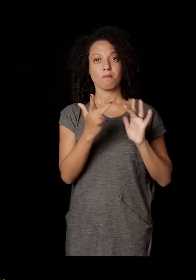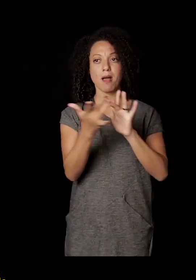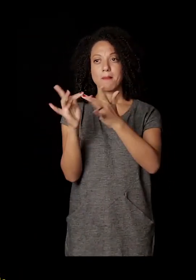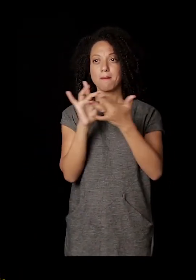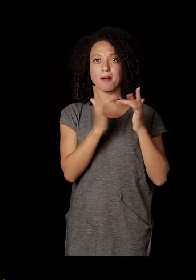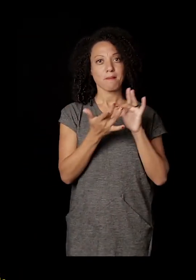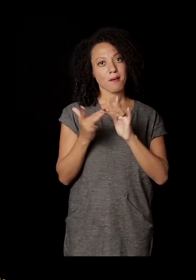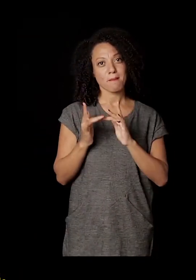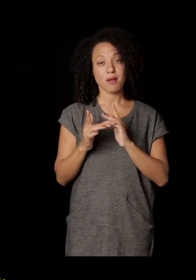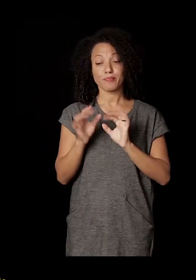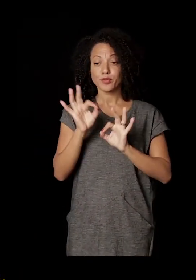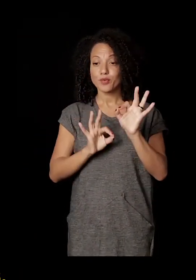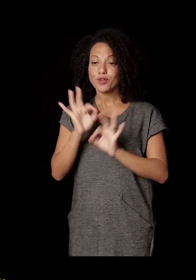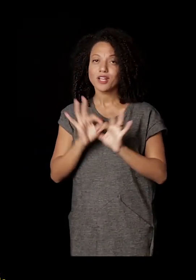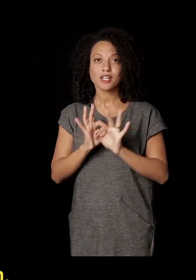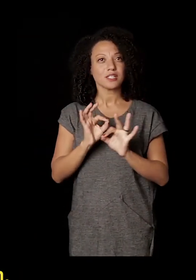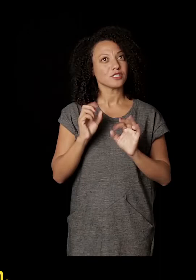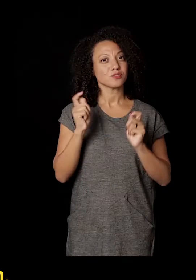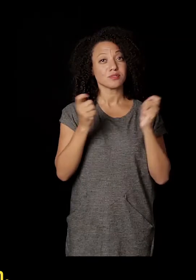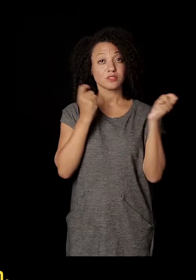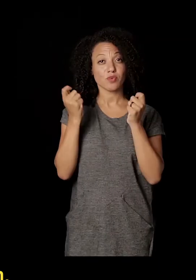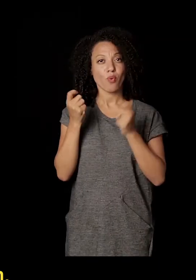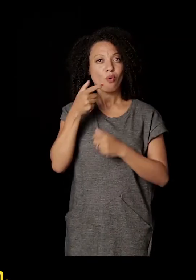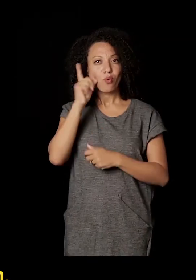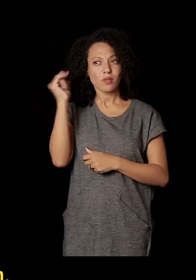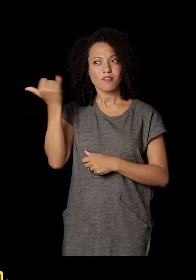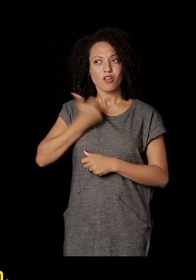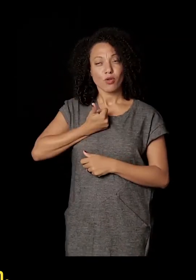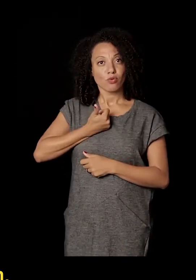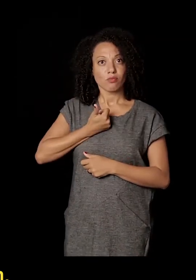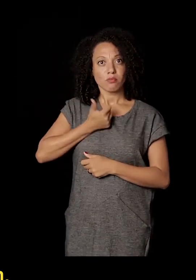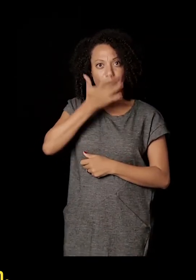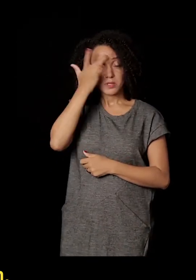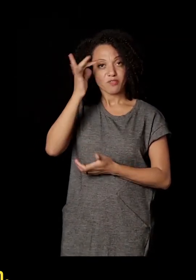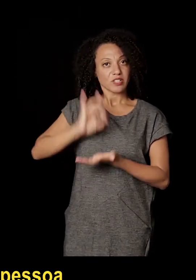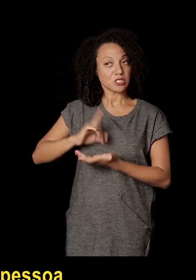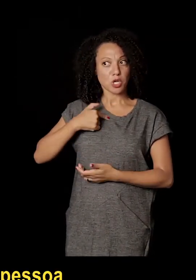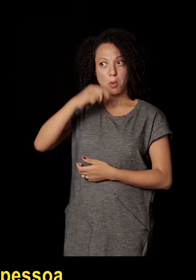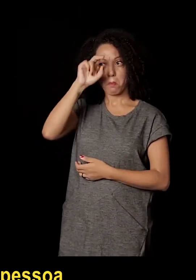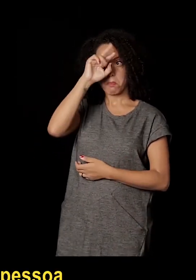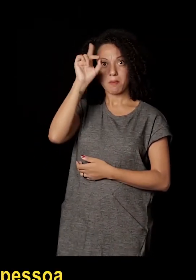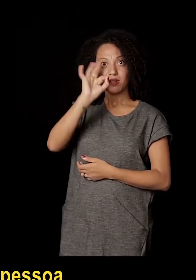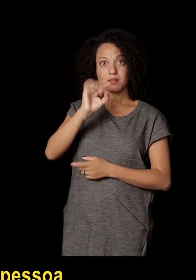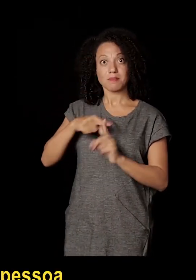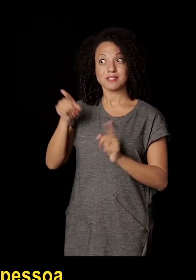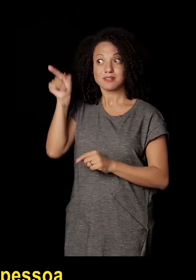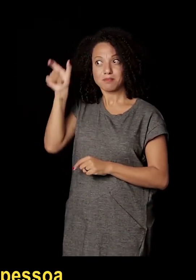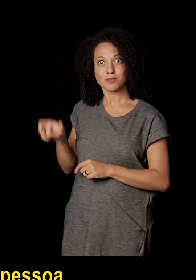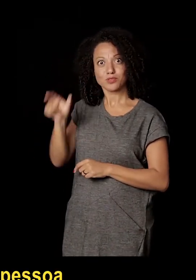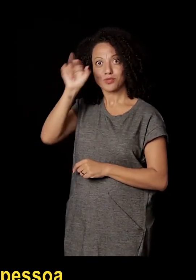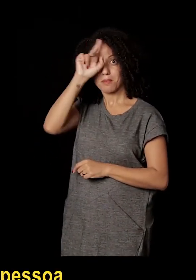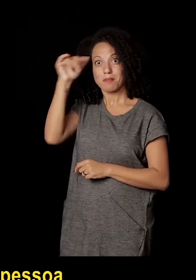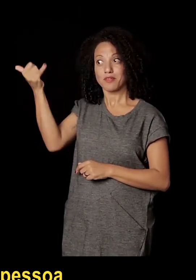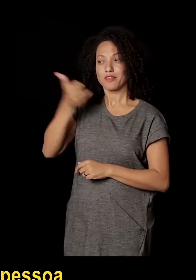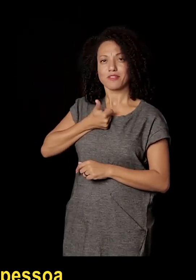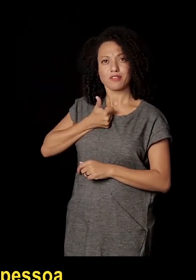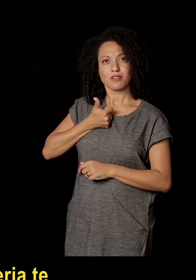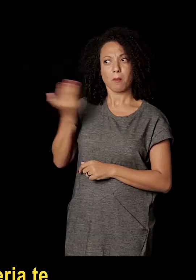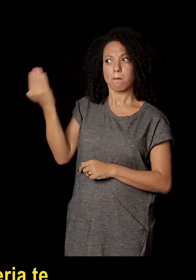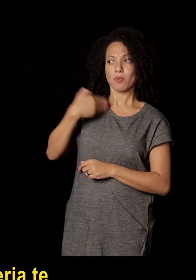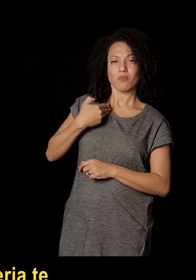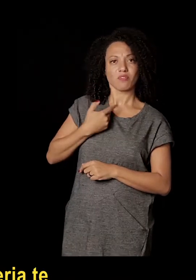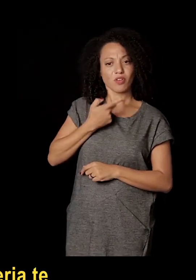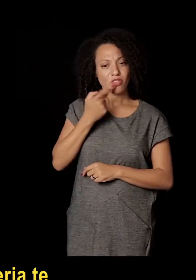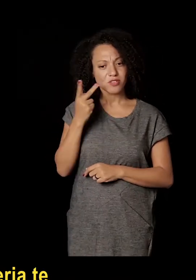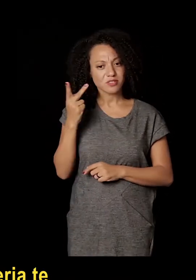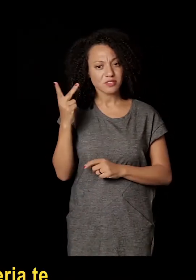redes, organizo festivais. Alguém me disse ontem, muito honestamente, eu não estava bêbado, mas a pessoa já estava um pouco, me disse, Yatan,